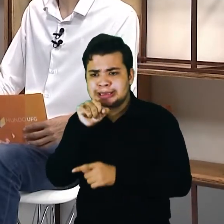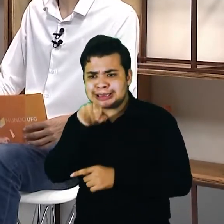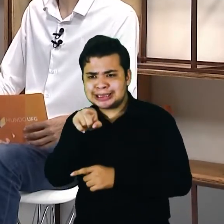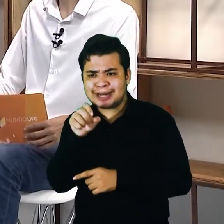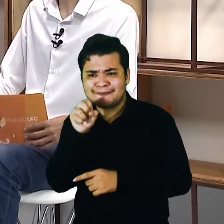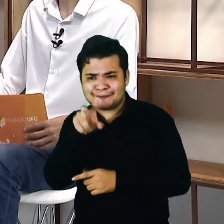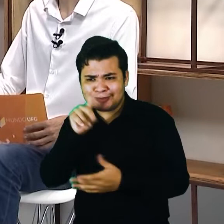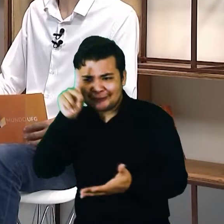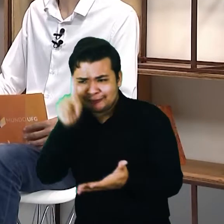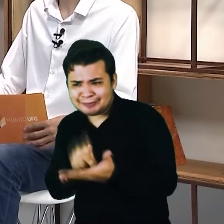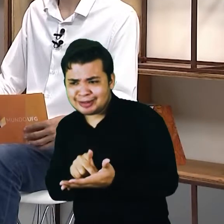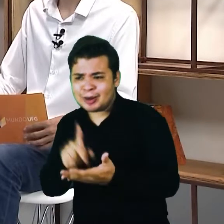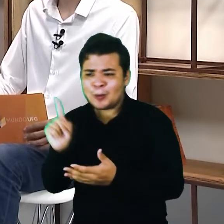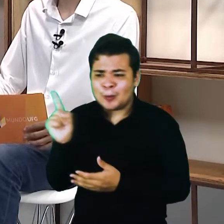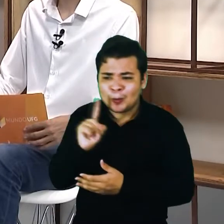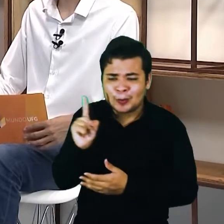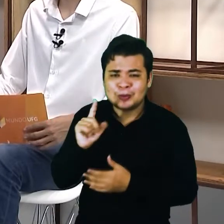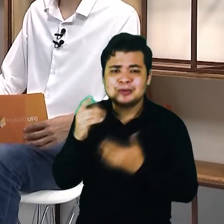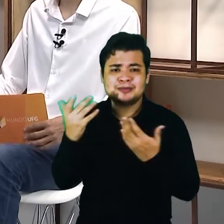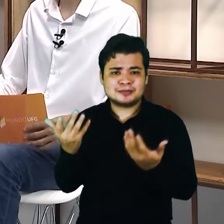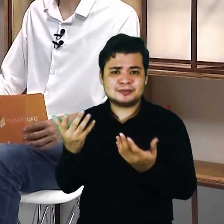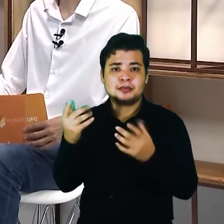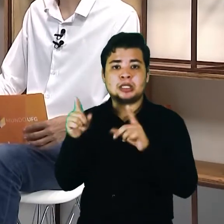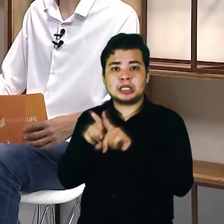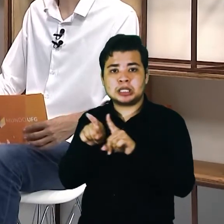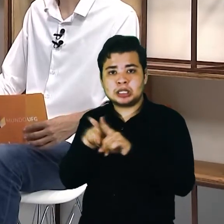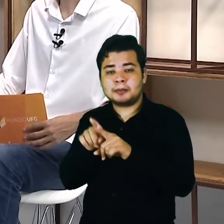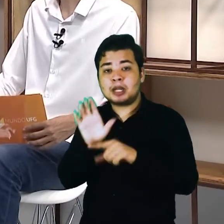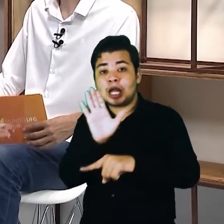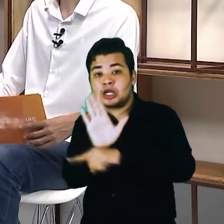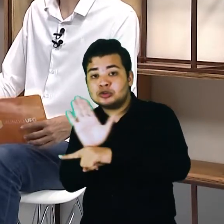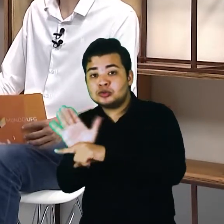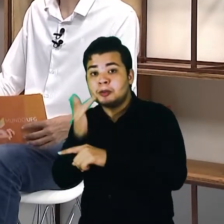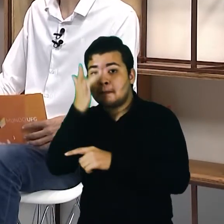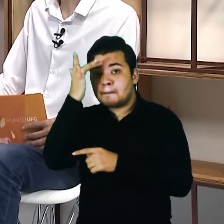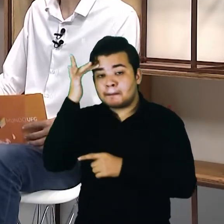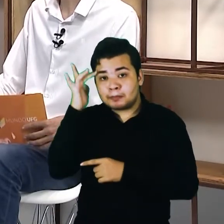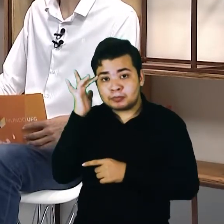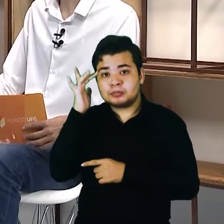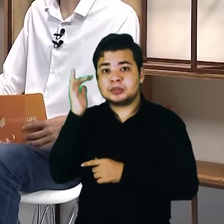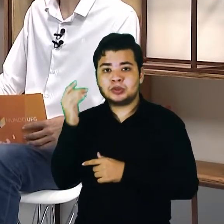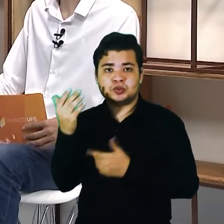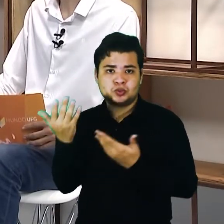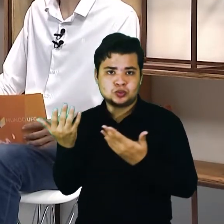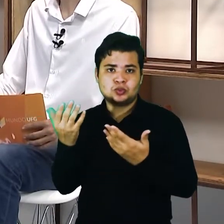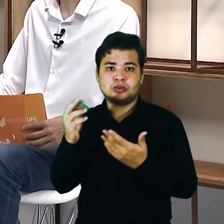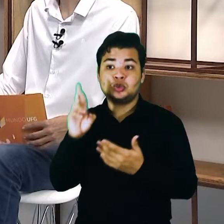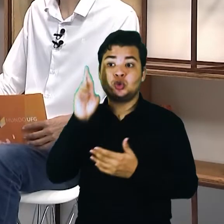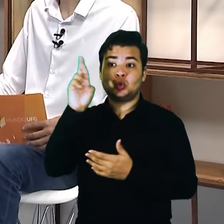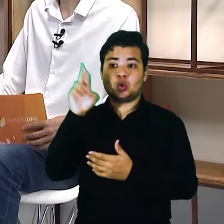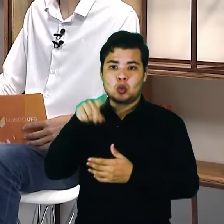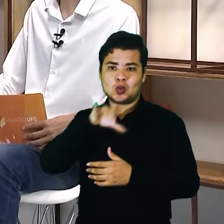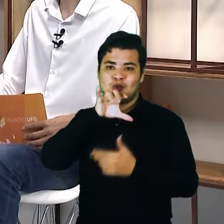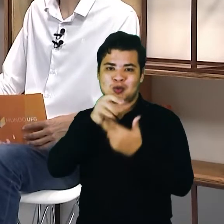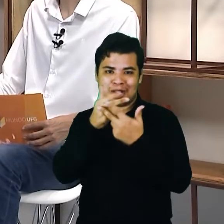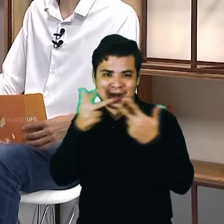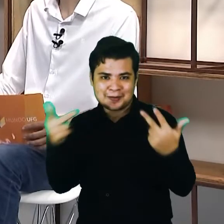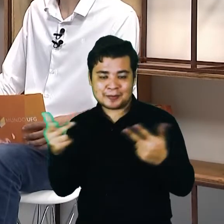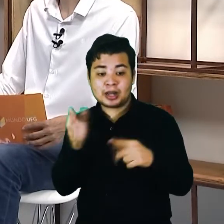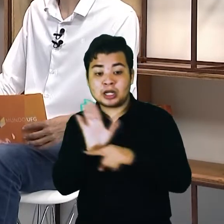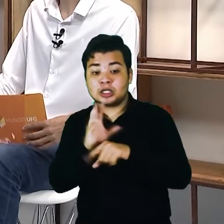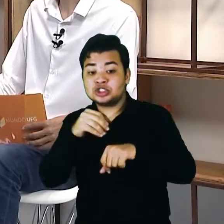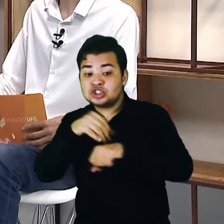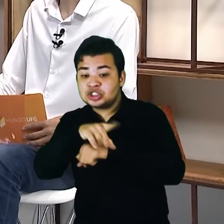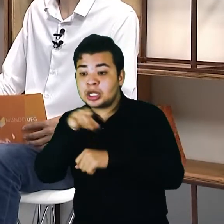e também para que nós possamos orientar os tutores e os proprietários a fazer a remoção daquelas espécies tóxicas